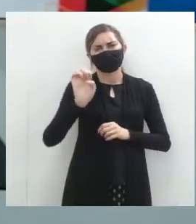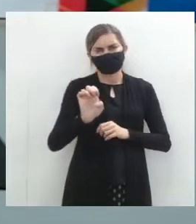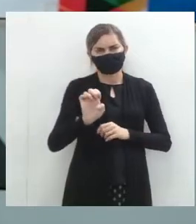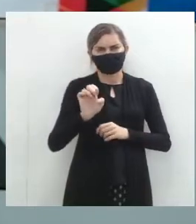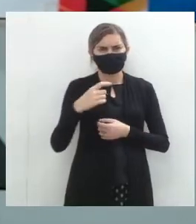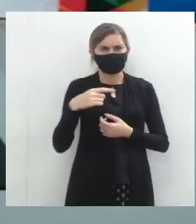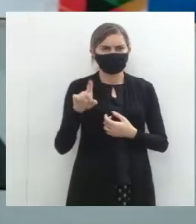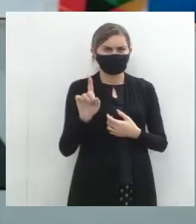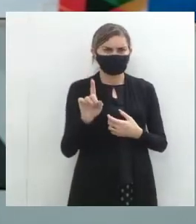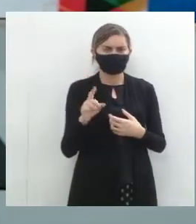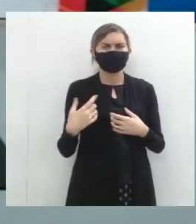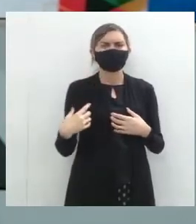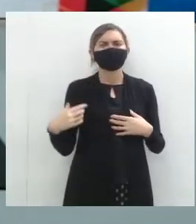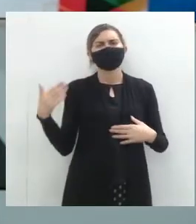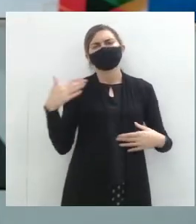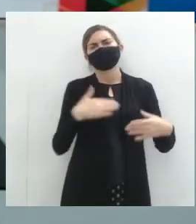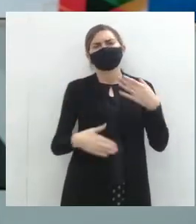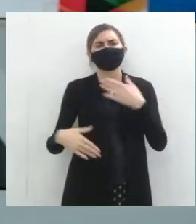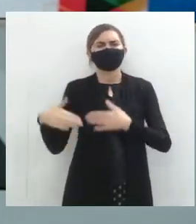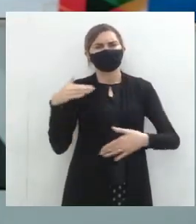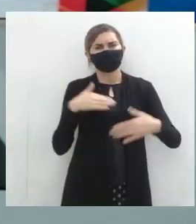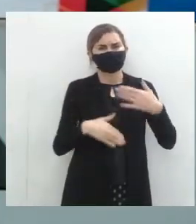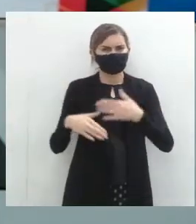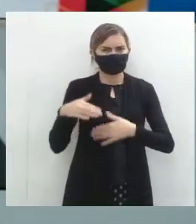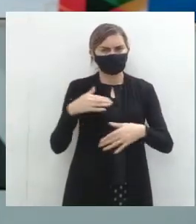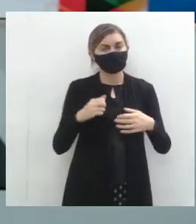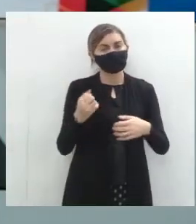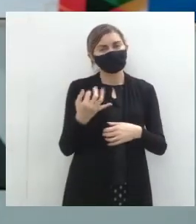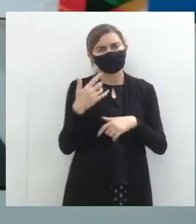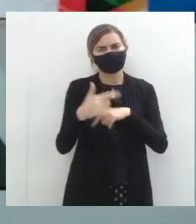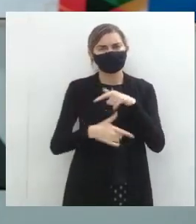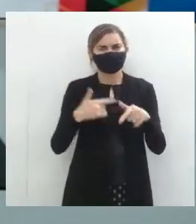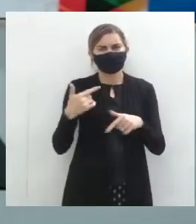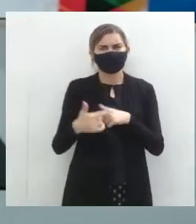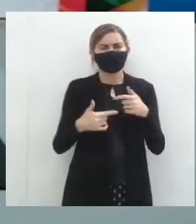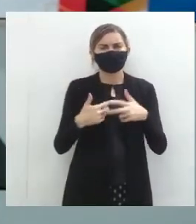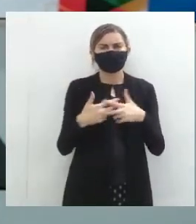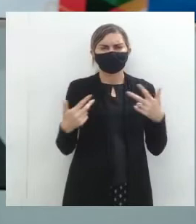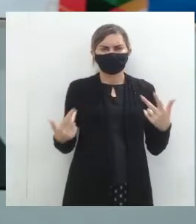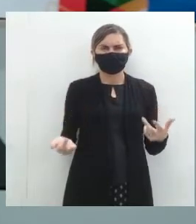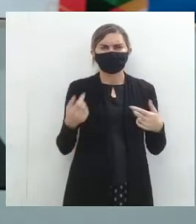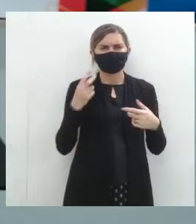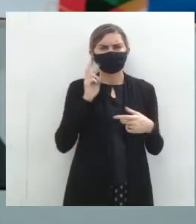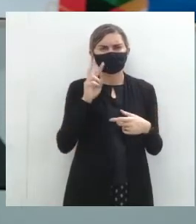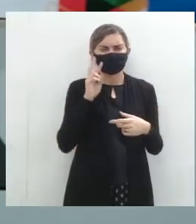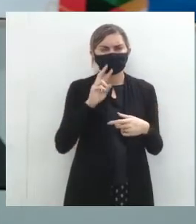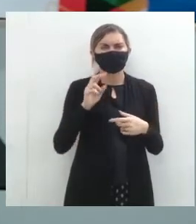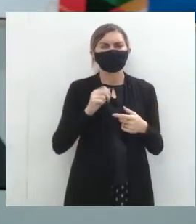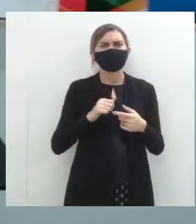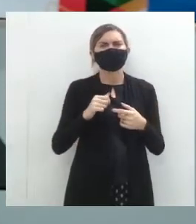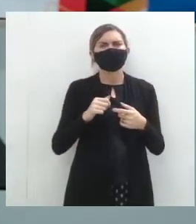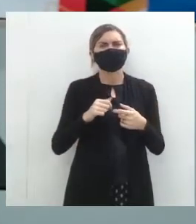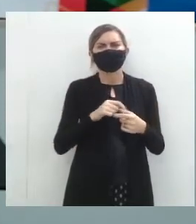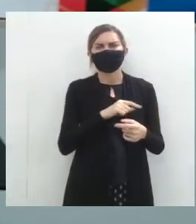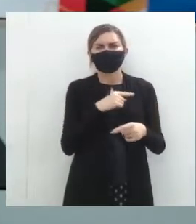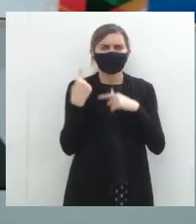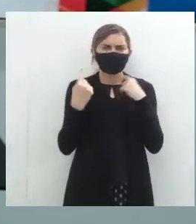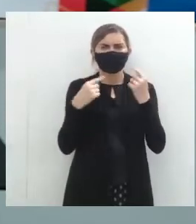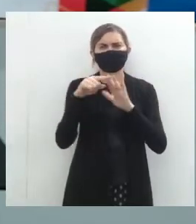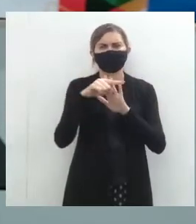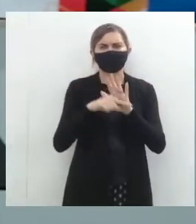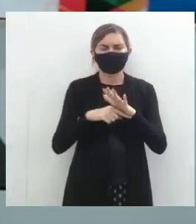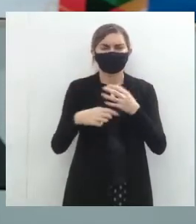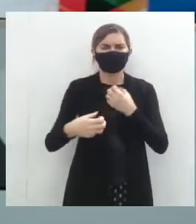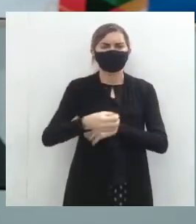Lembrem que ele também participa da apoptose. Quando a gente trabalha com essa coisa da apoptose, lembrem que a apoptose é a morte programada da